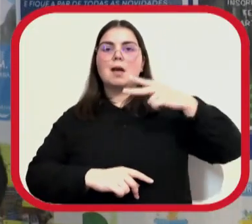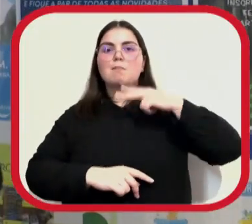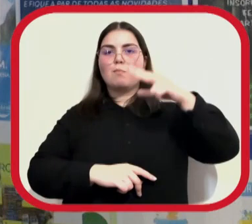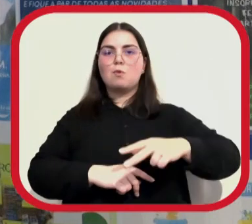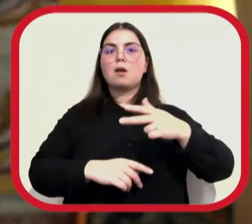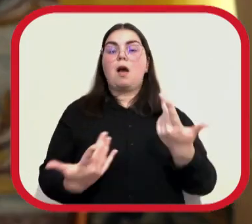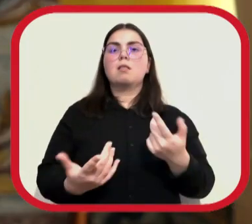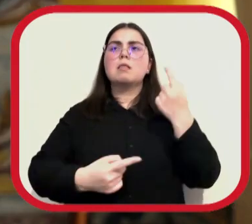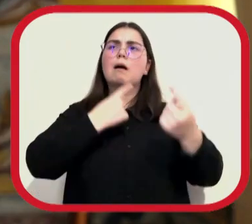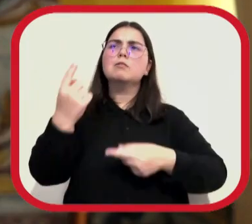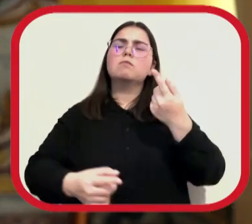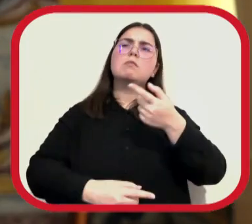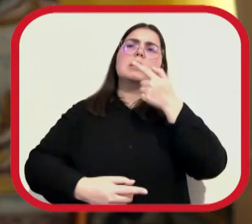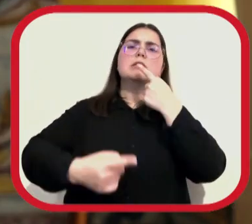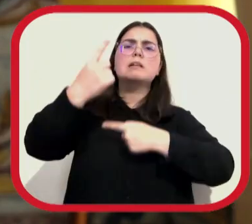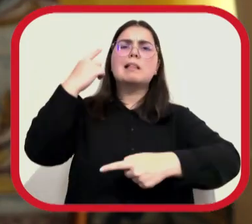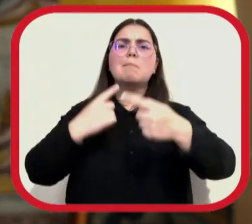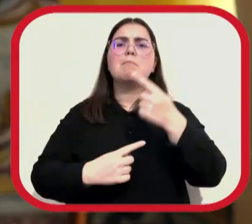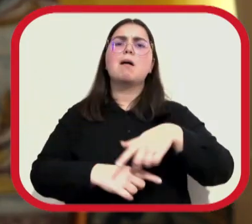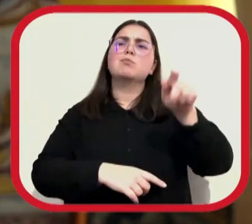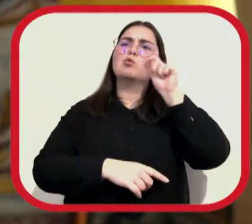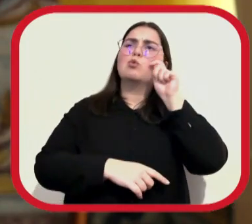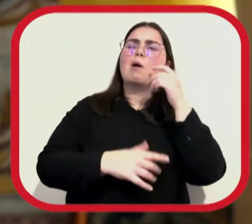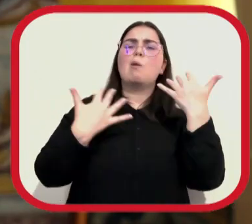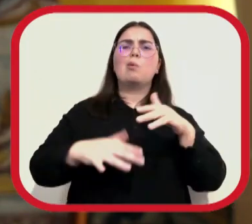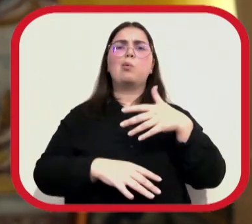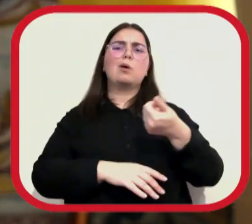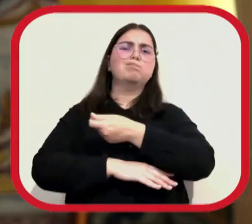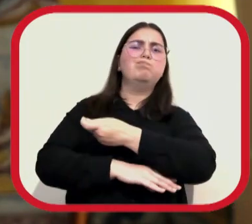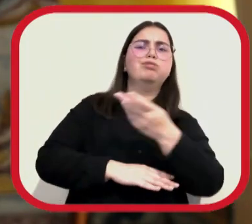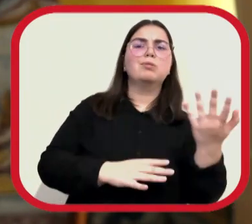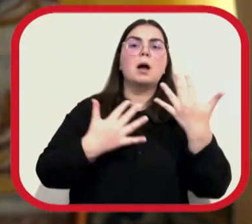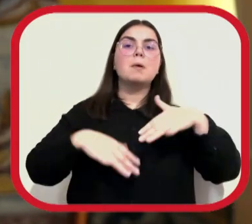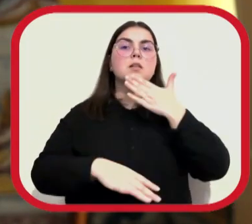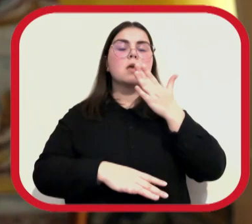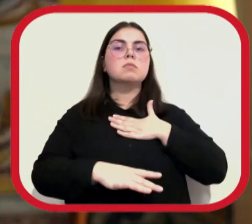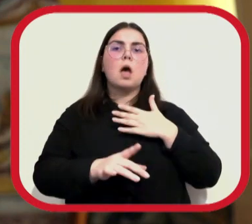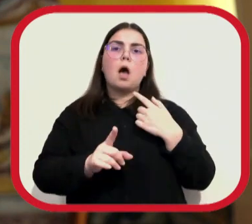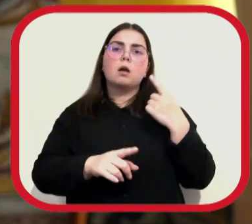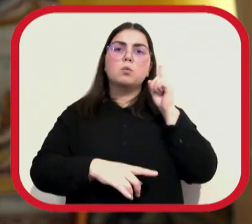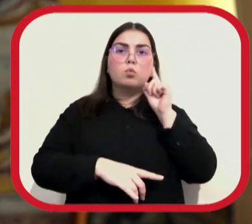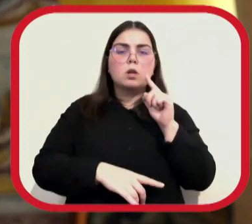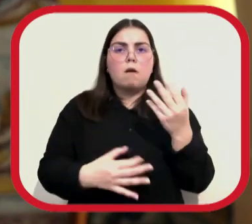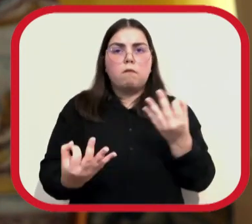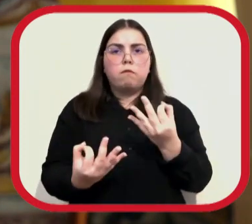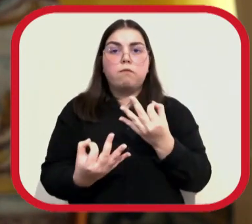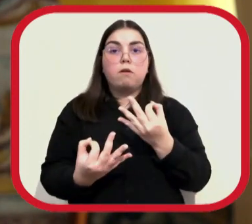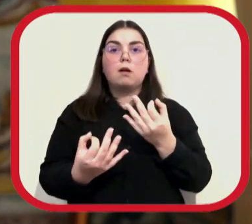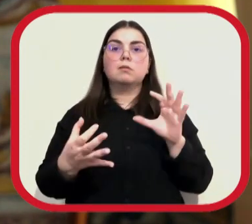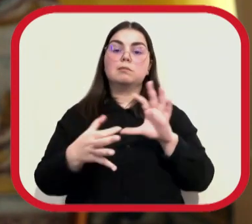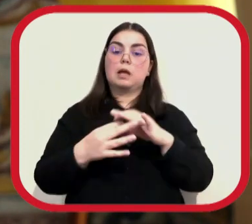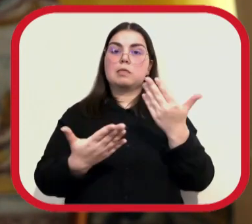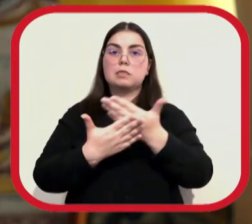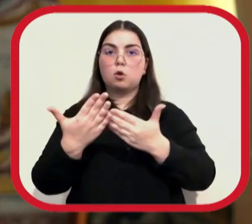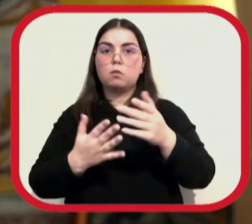nacionais. Às vezes podemos ter desabafos e tal, os turistas são mais e tal, mas são importantes para nós. Aliás, a indústria